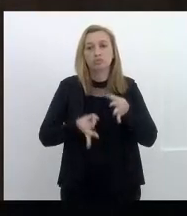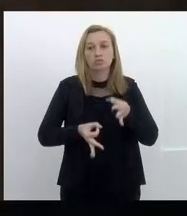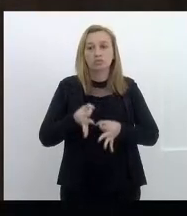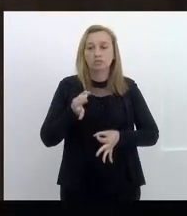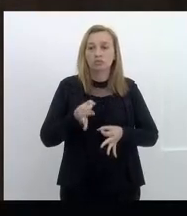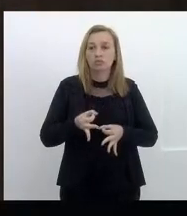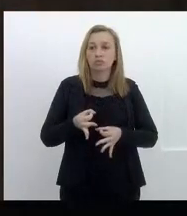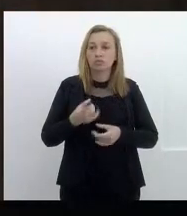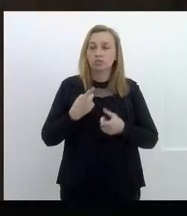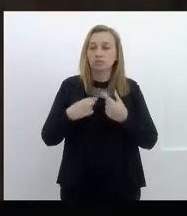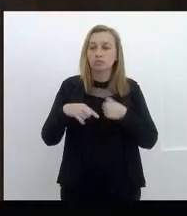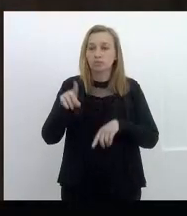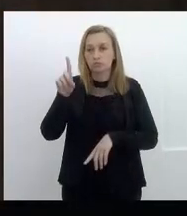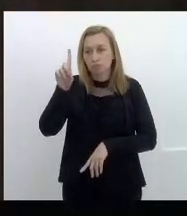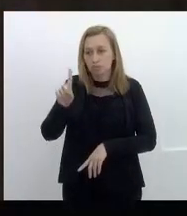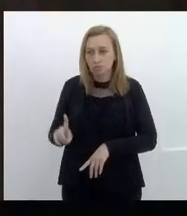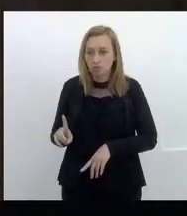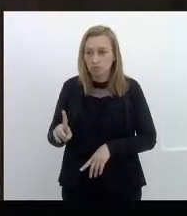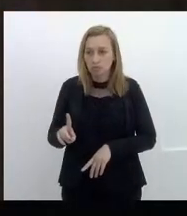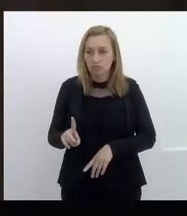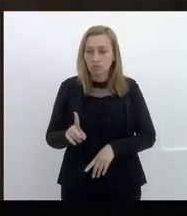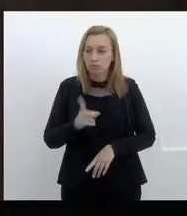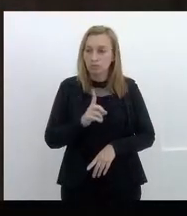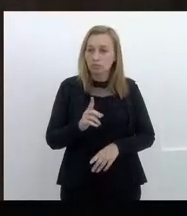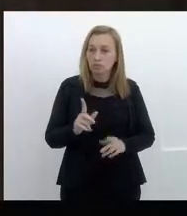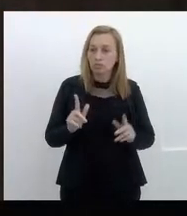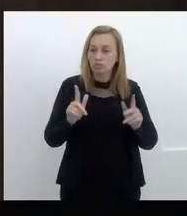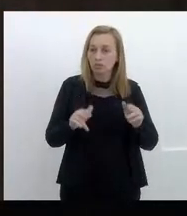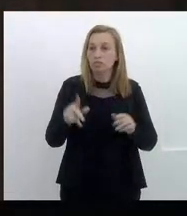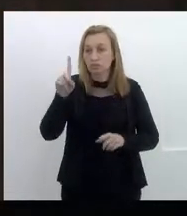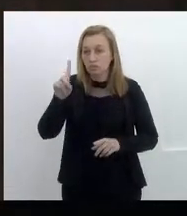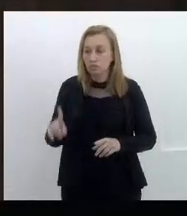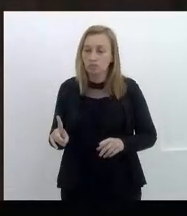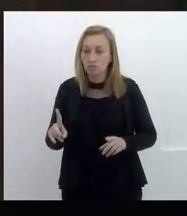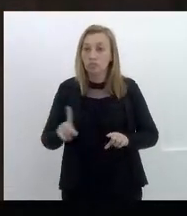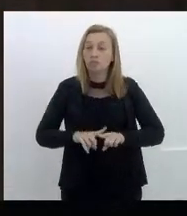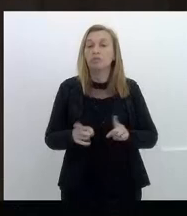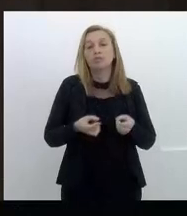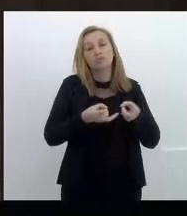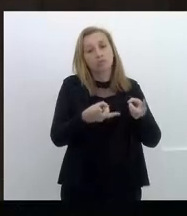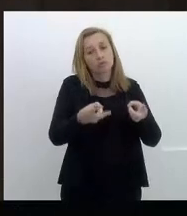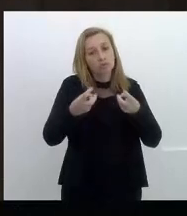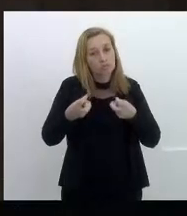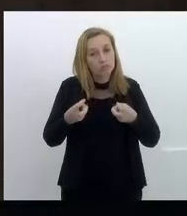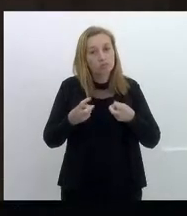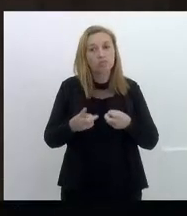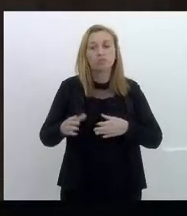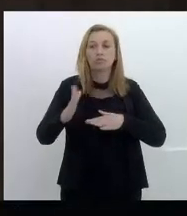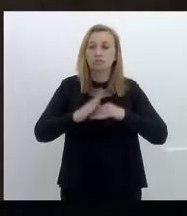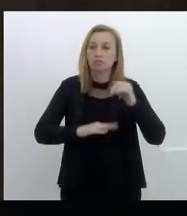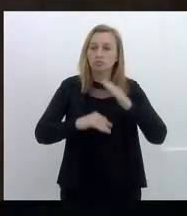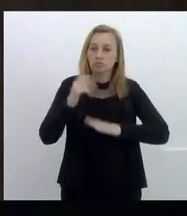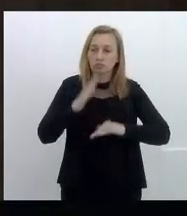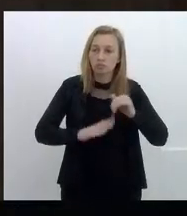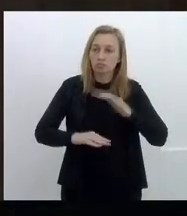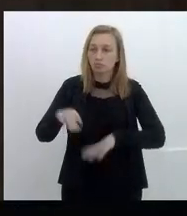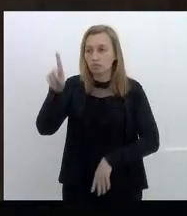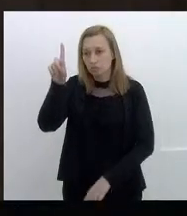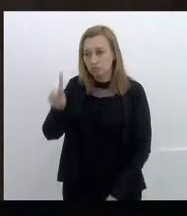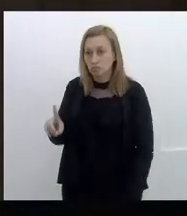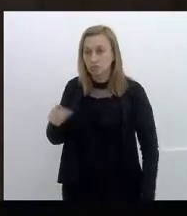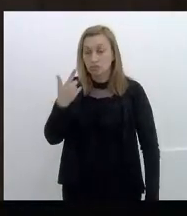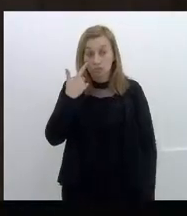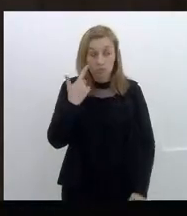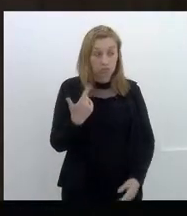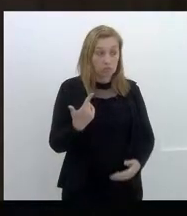direito que não têm a mesma proteção do direito adquirido mais que é observavam pelo profissional de direito a